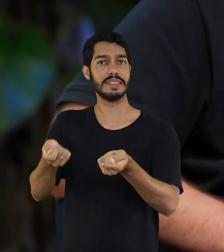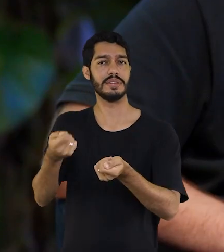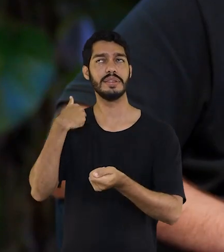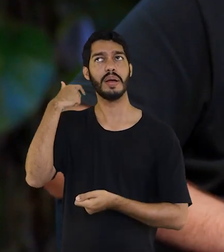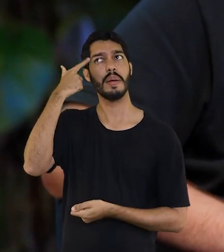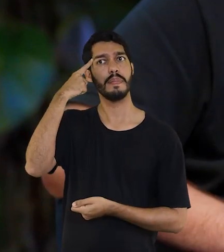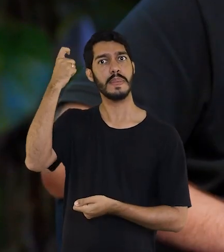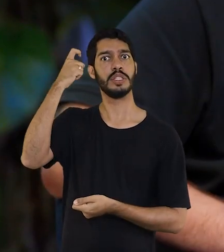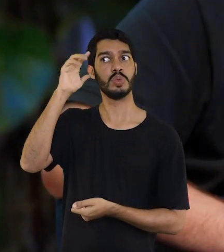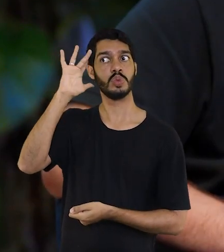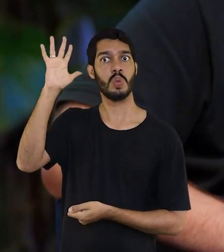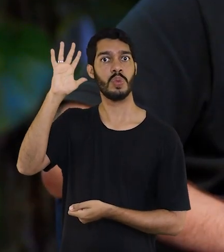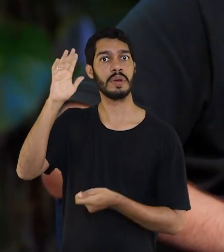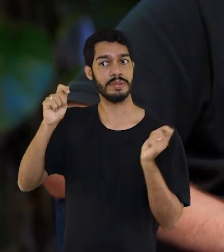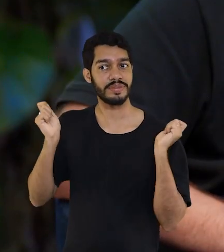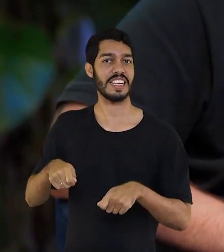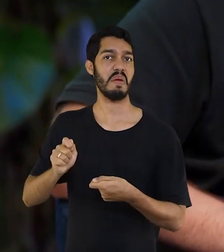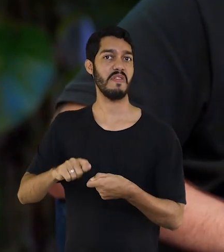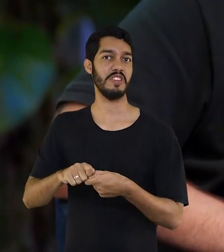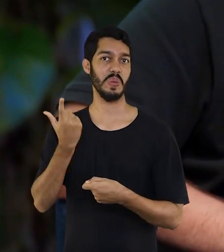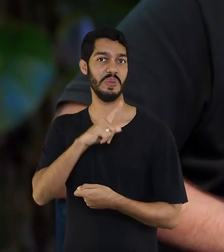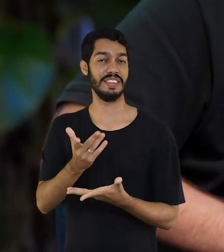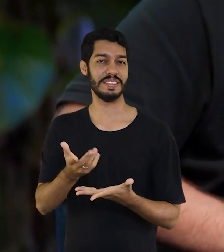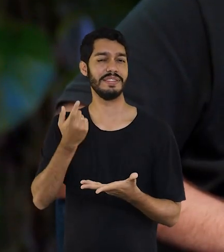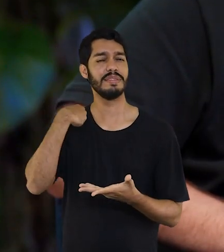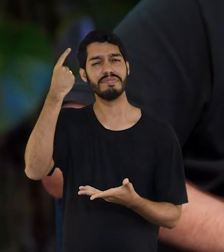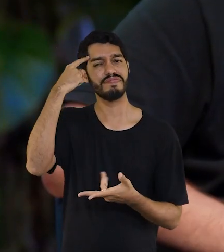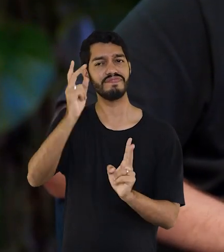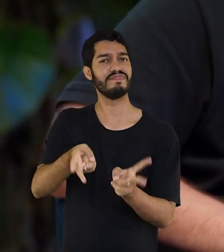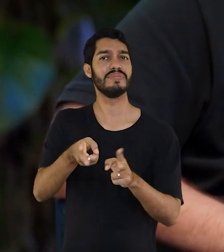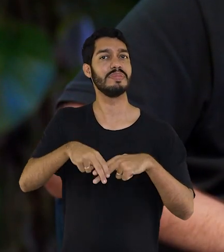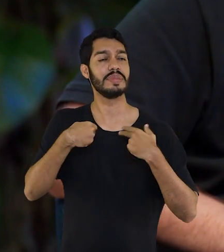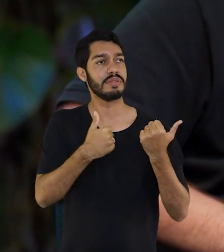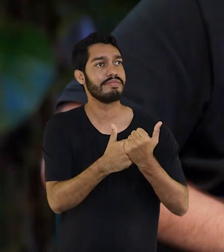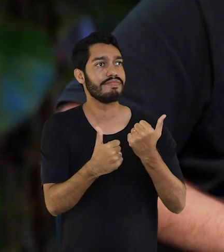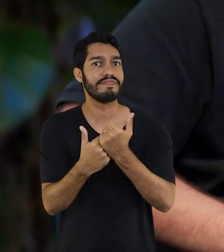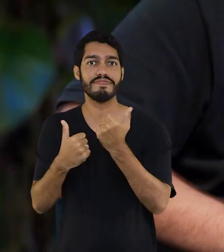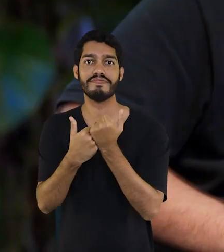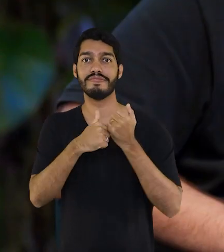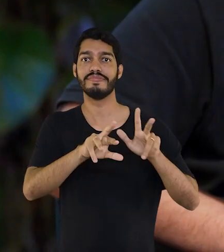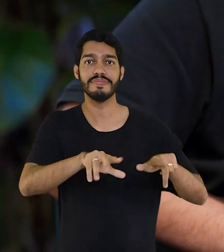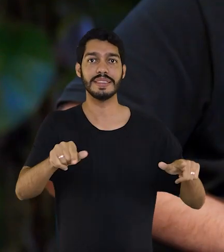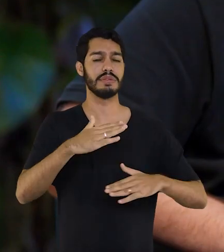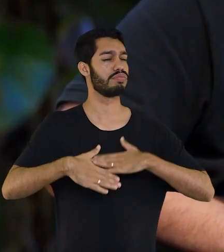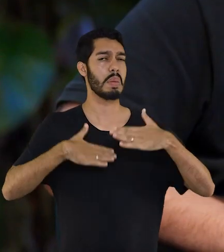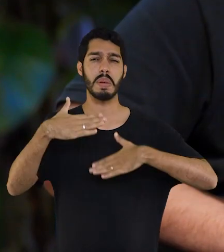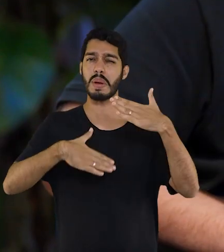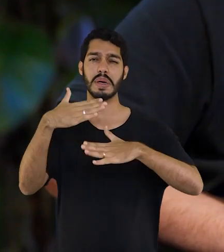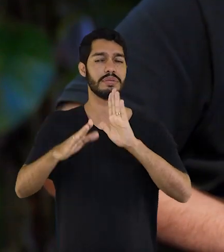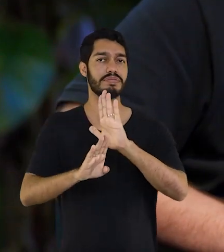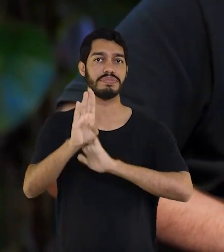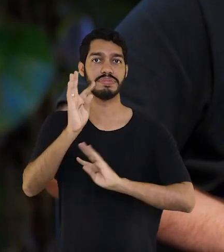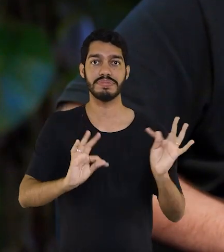entrega que eu faço, pensou, dá para fazer. Isso fica na minha cabeça porque com a quantidade de ferramentas, com a quantidade